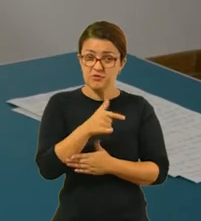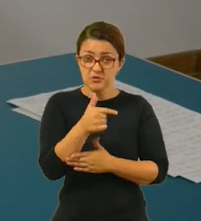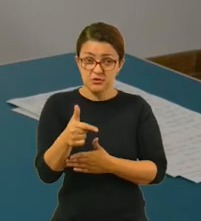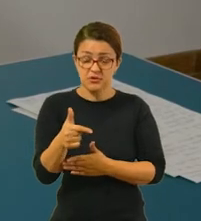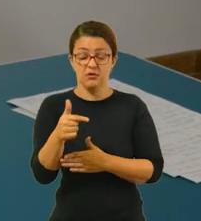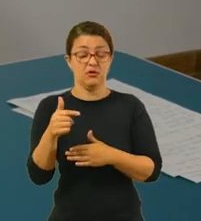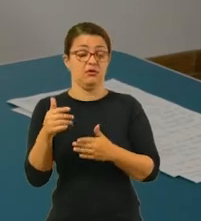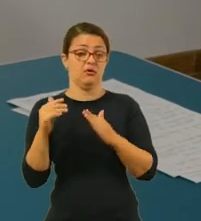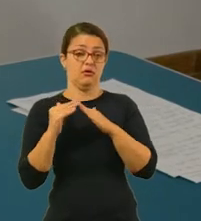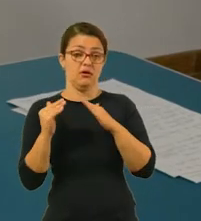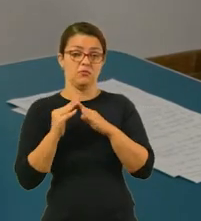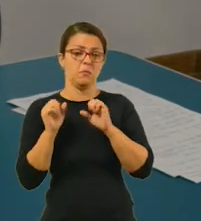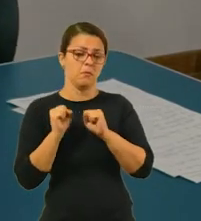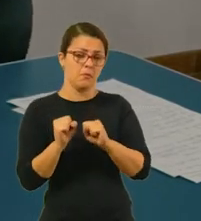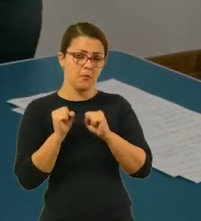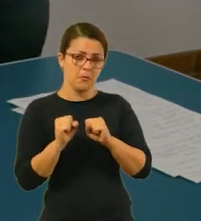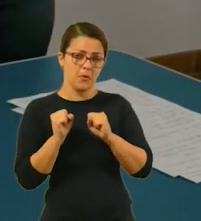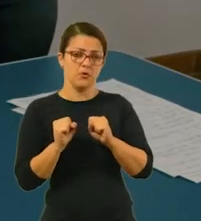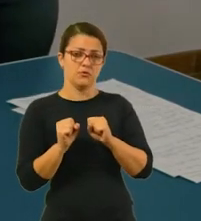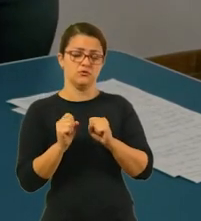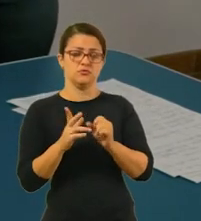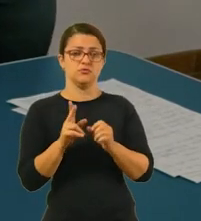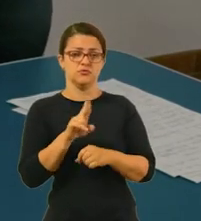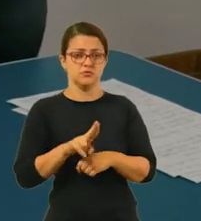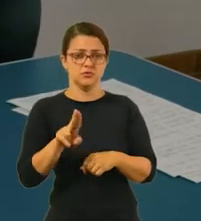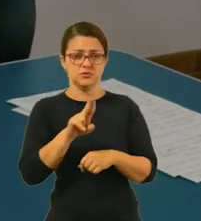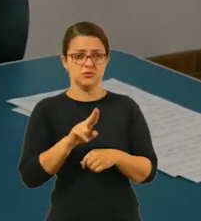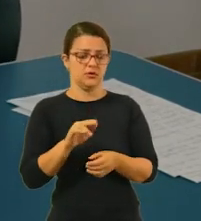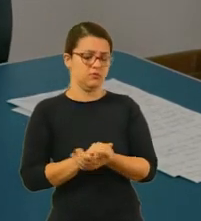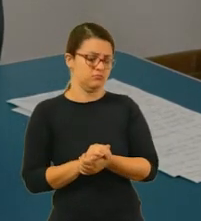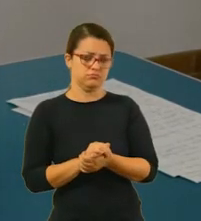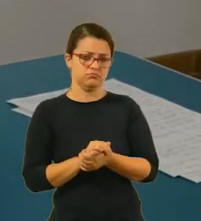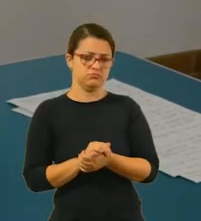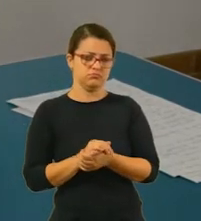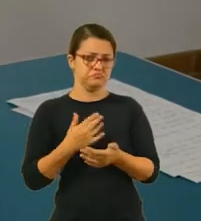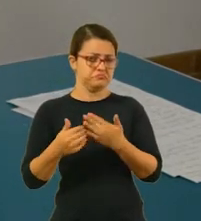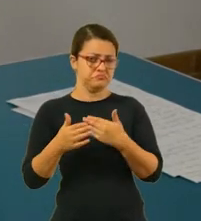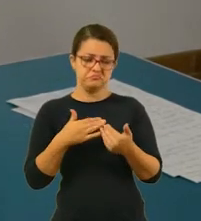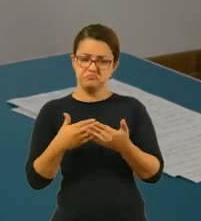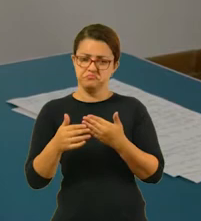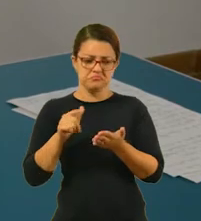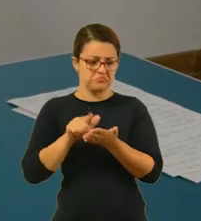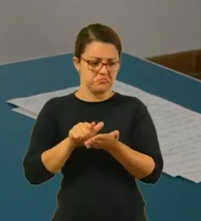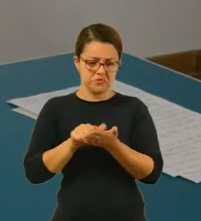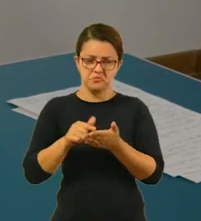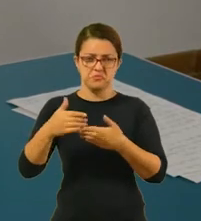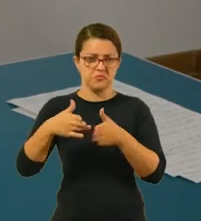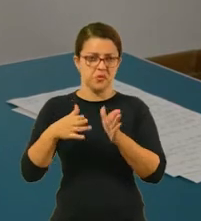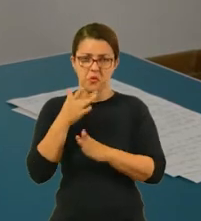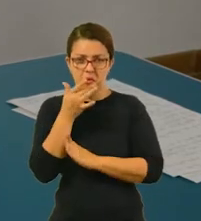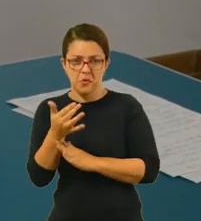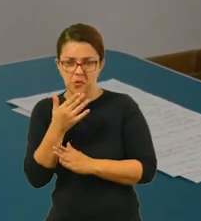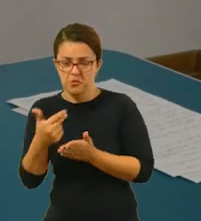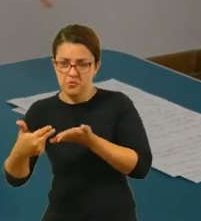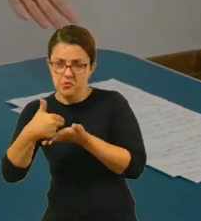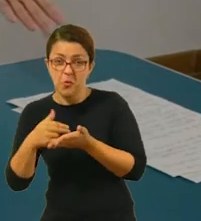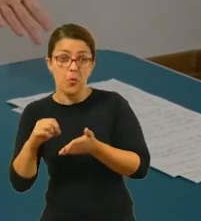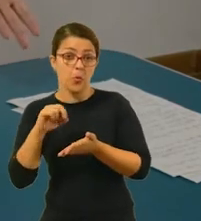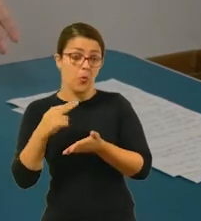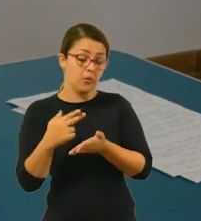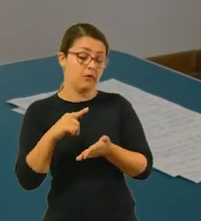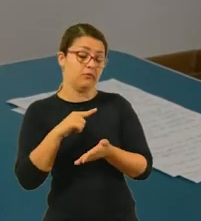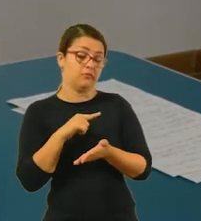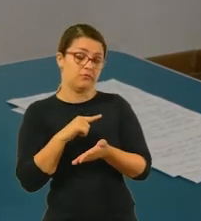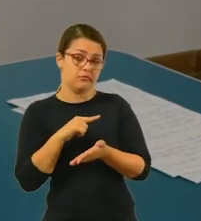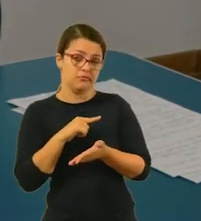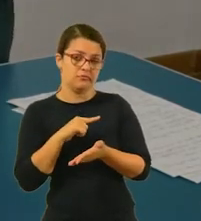esse papel colorido na sua casa, você pode confeccionar a sua fogueira utilizando embalagens, tá, de papelão que você tem em casa ou até mesmo a folha do